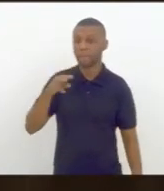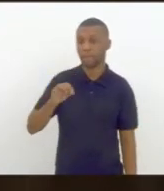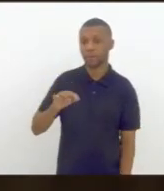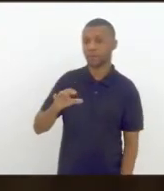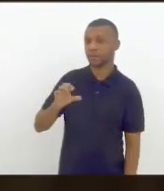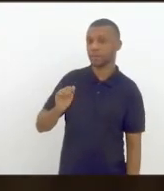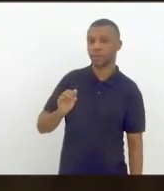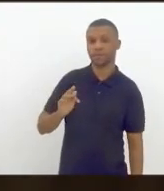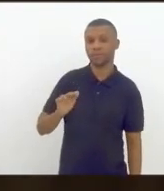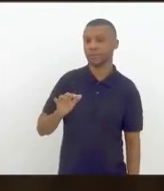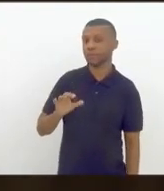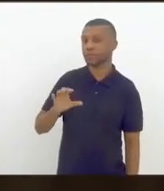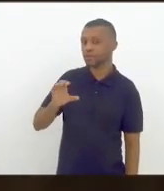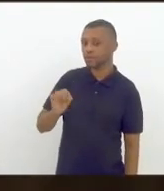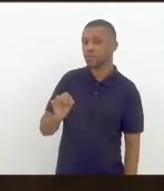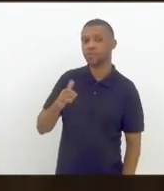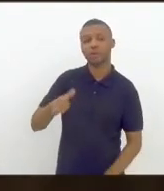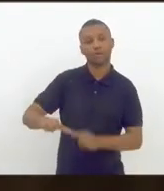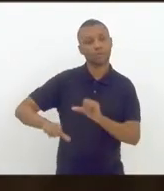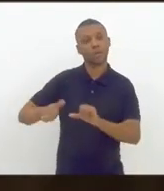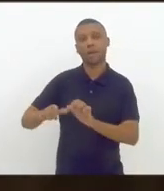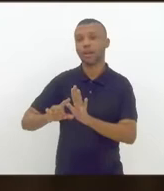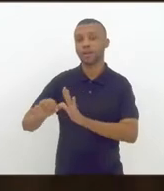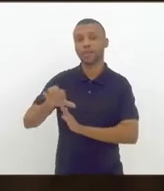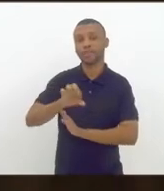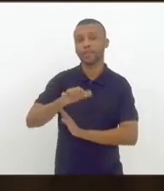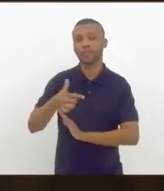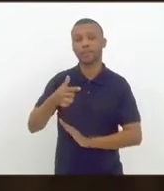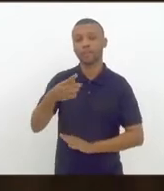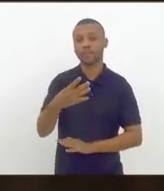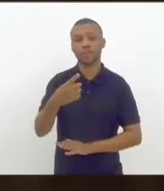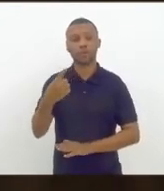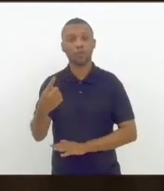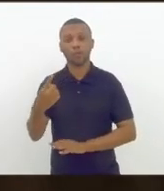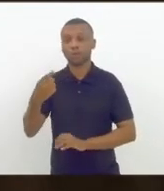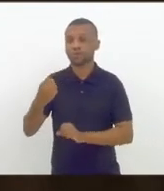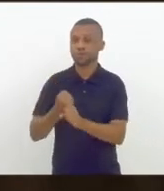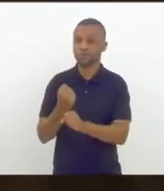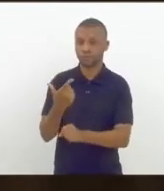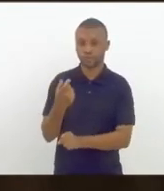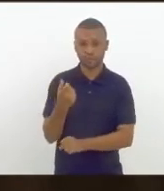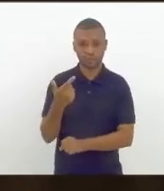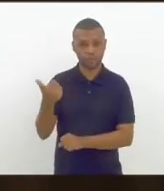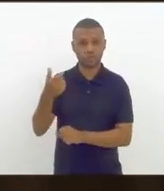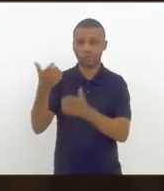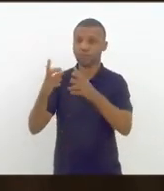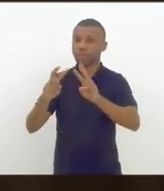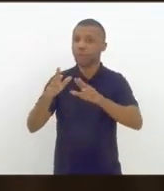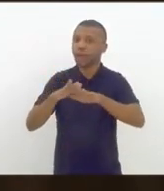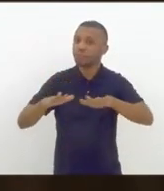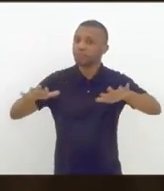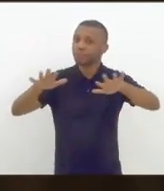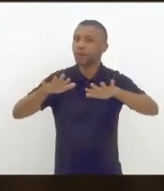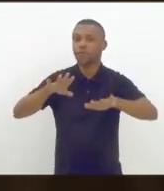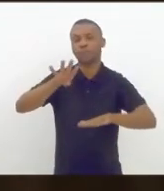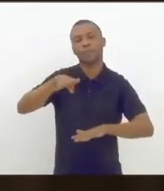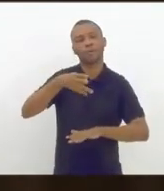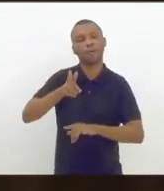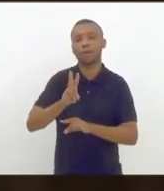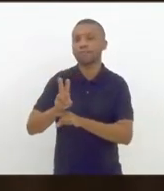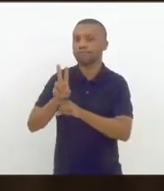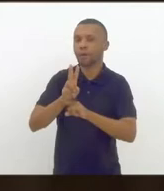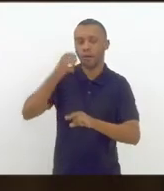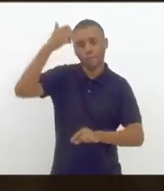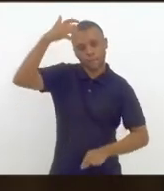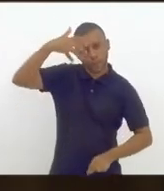Francisco, que altera a lei 9241 de 21, que dispõe sobre a ampliação do programa Patrulha Maria da Penha, Guardiões da Vida,